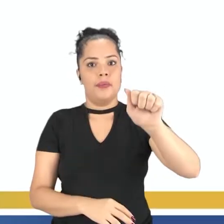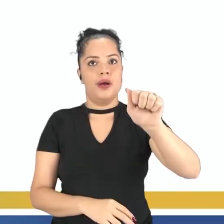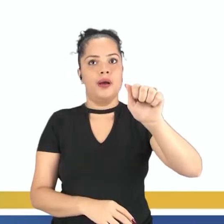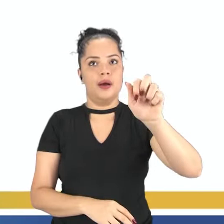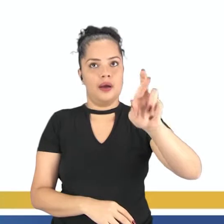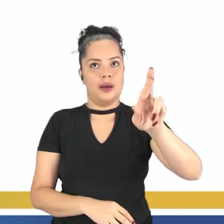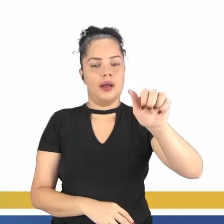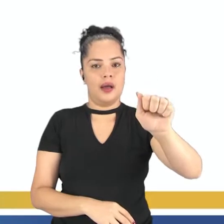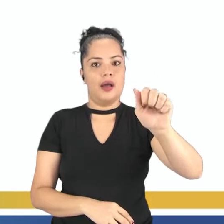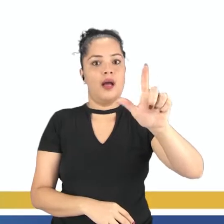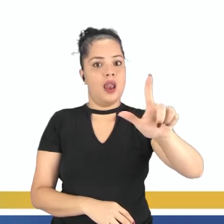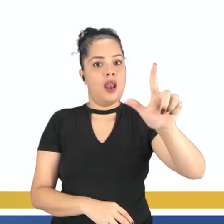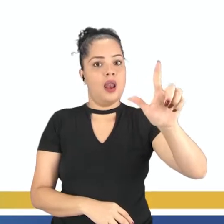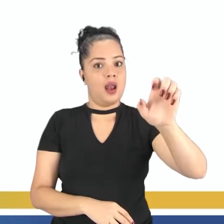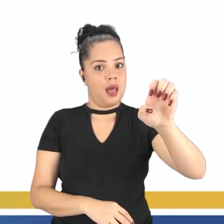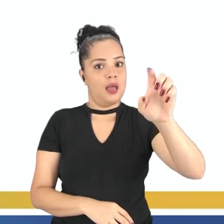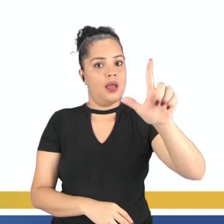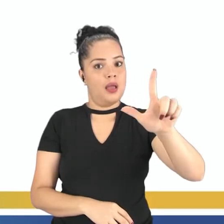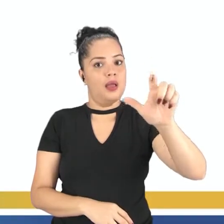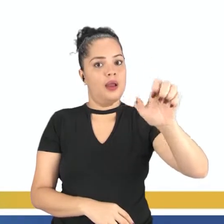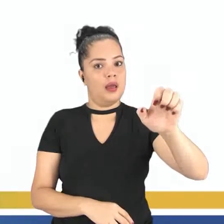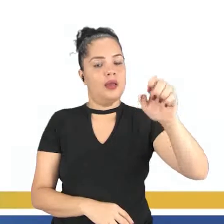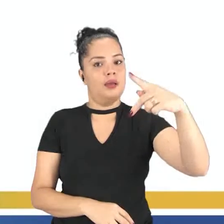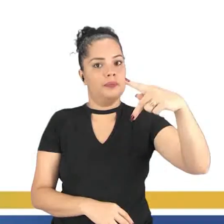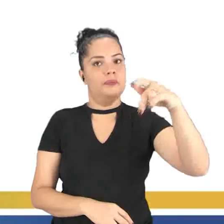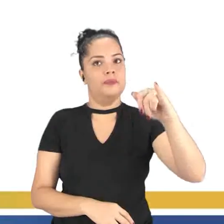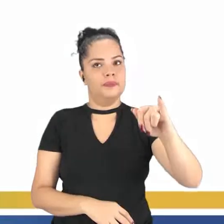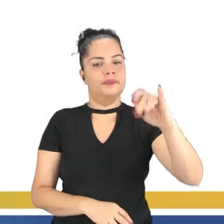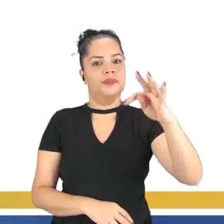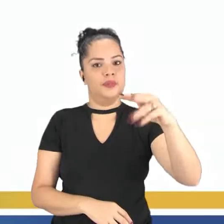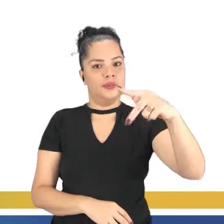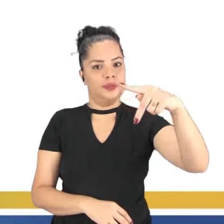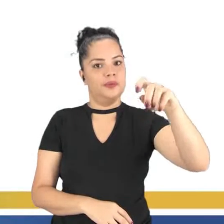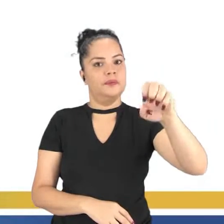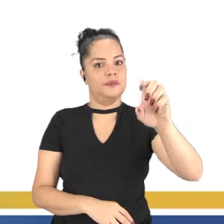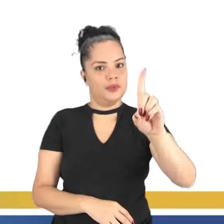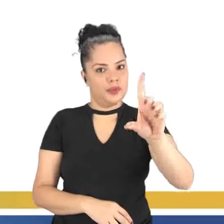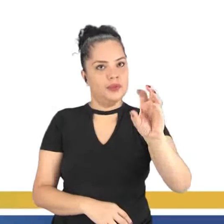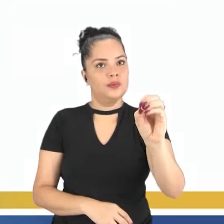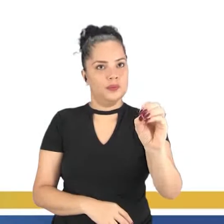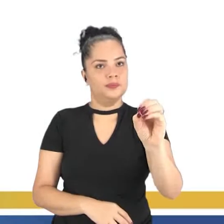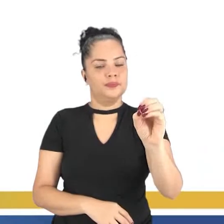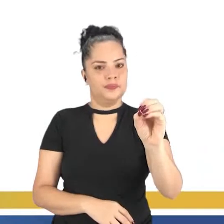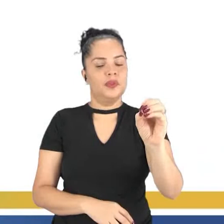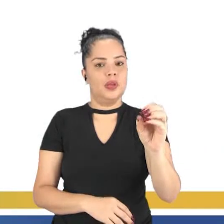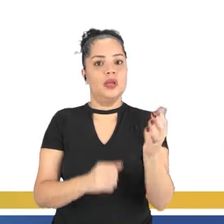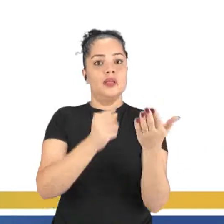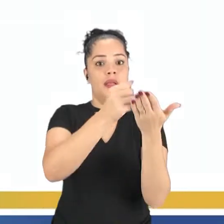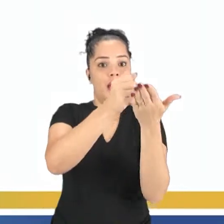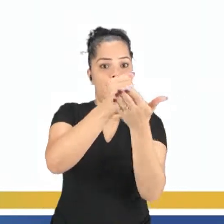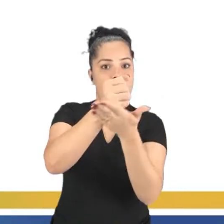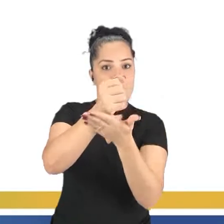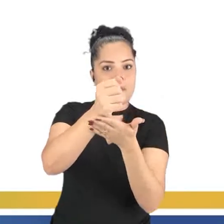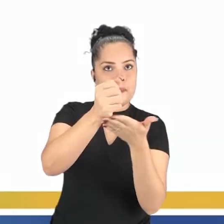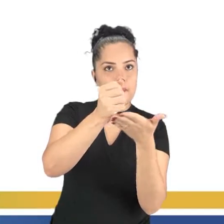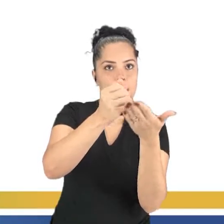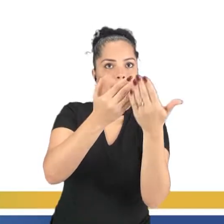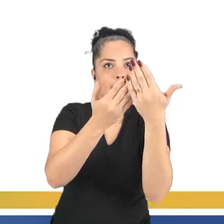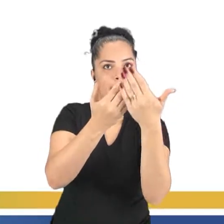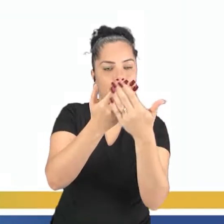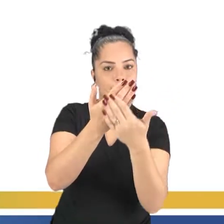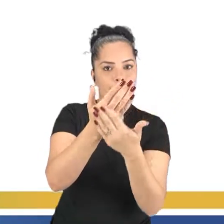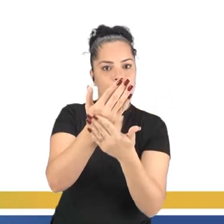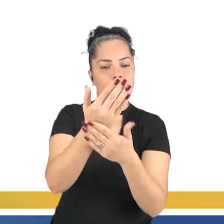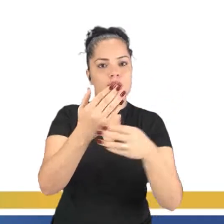um paralelepípedo, ok? Sendo a base de um prisma formada por um polígono de